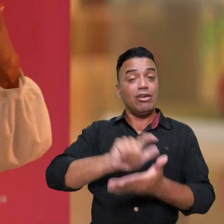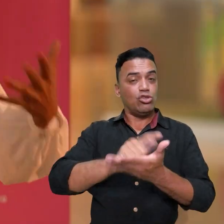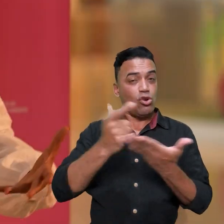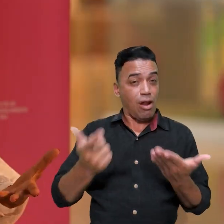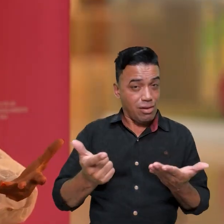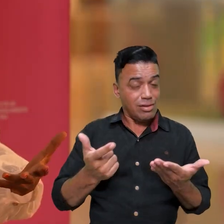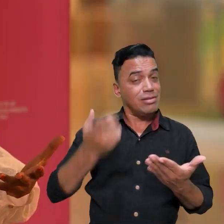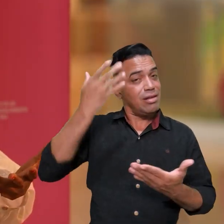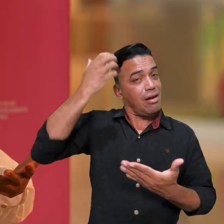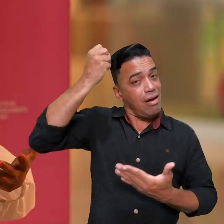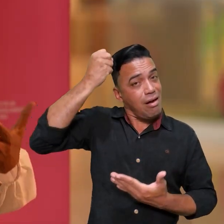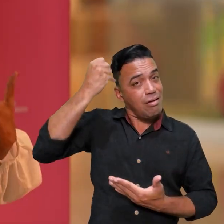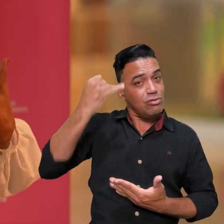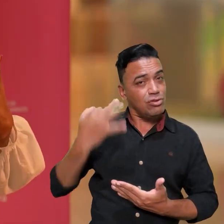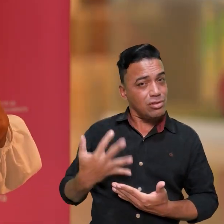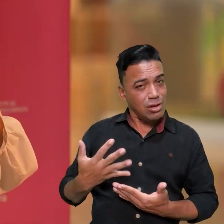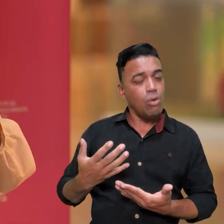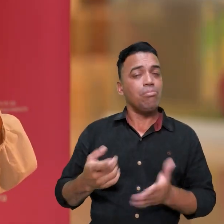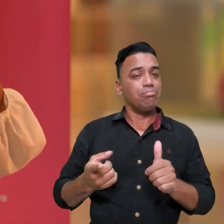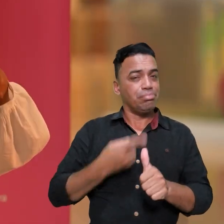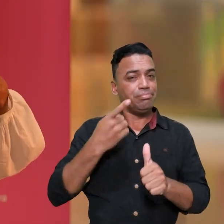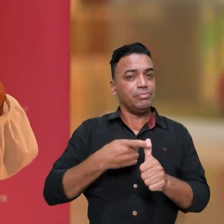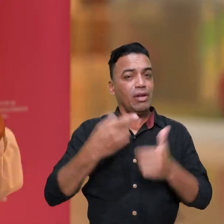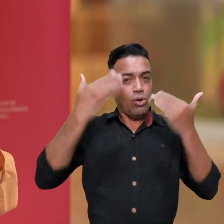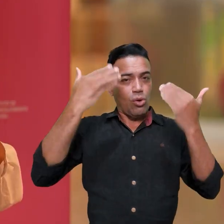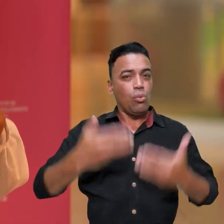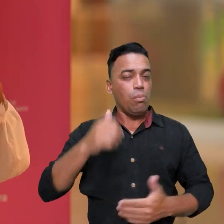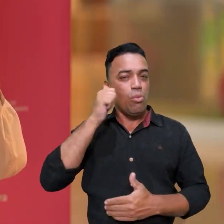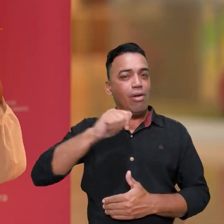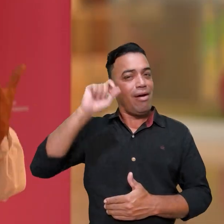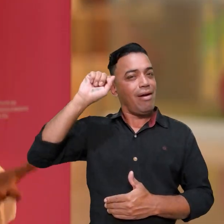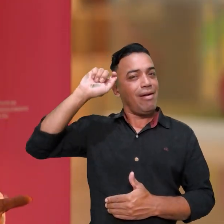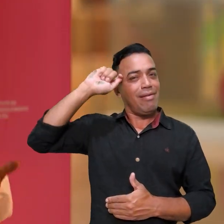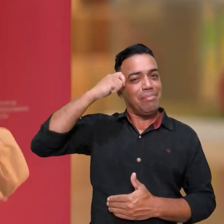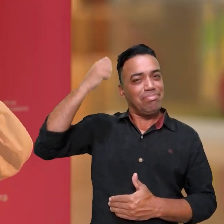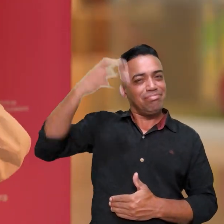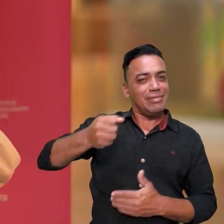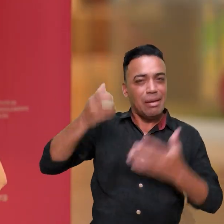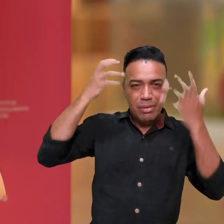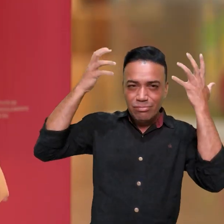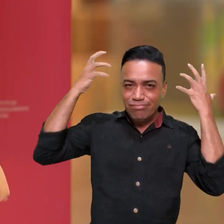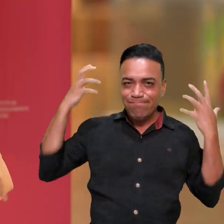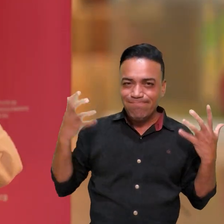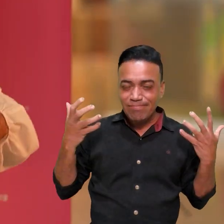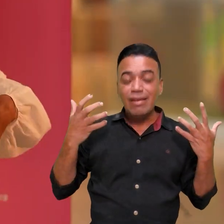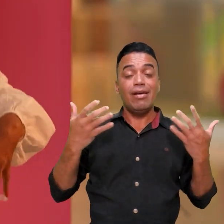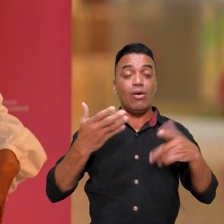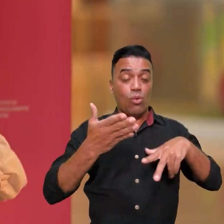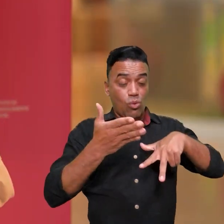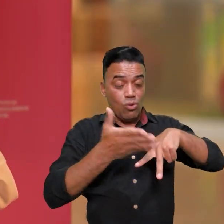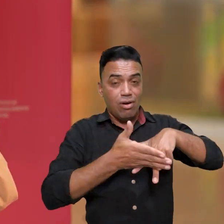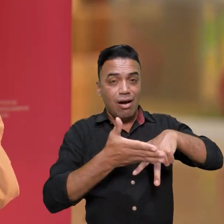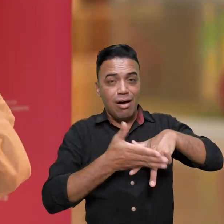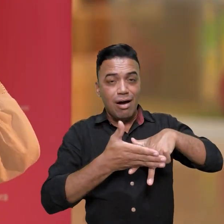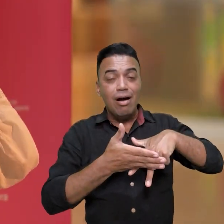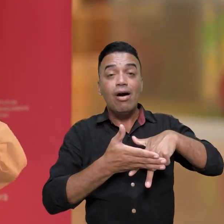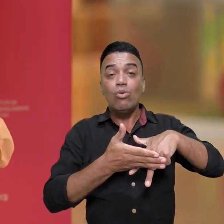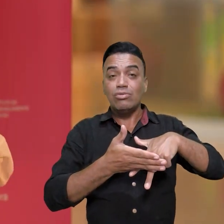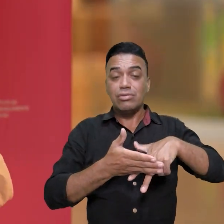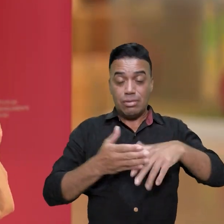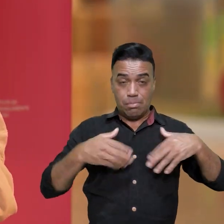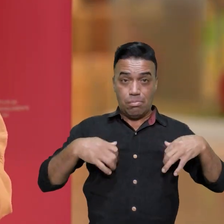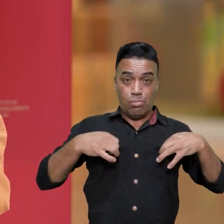Inúmeras cadeiras foram dispostas na frente, destinadas à plateia. No palco foram dispostas de maneira centralizada 3